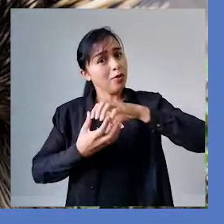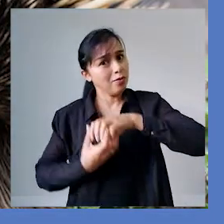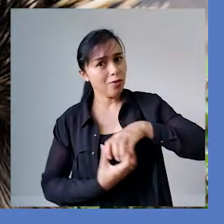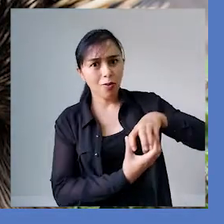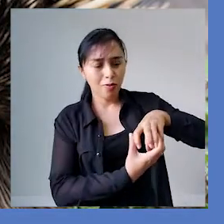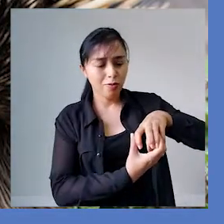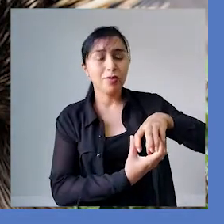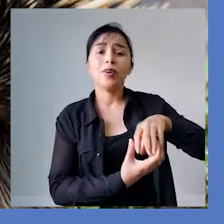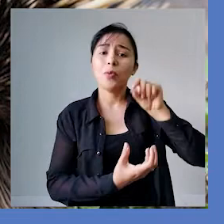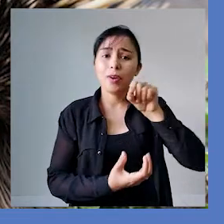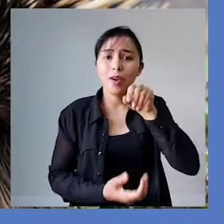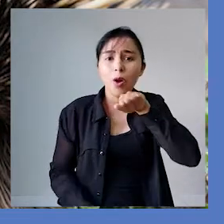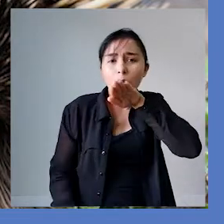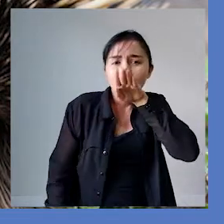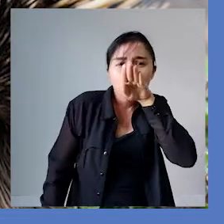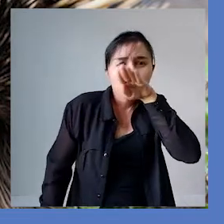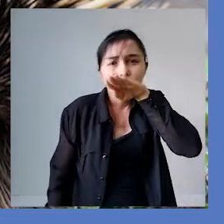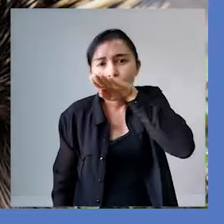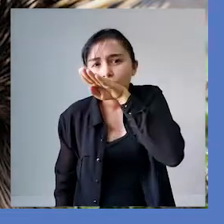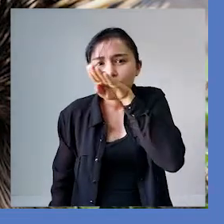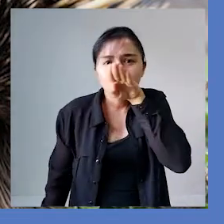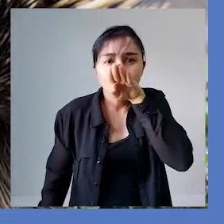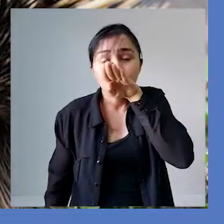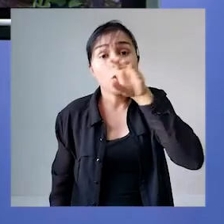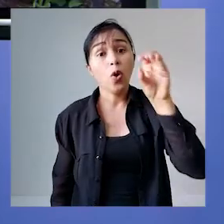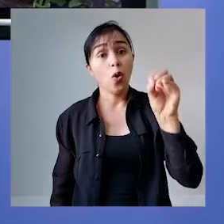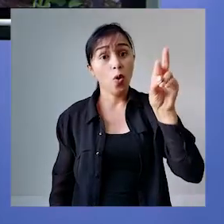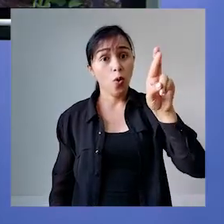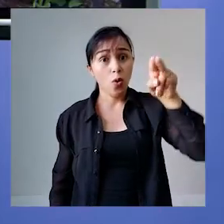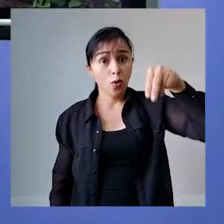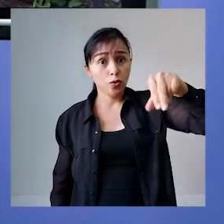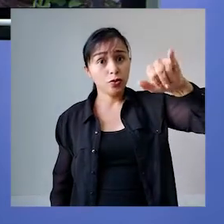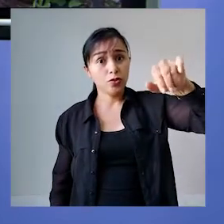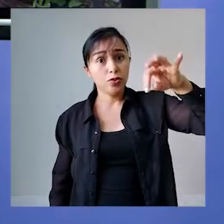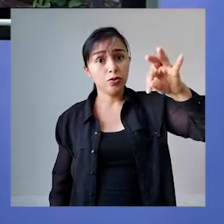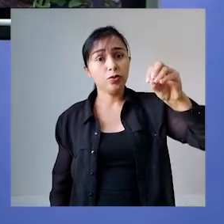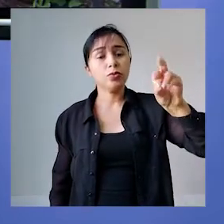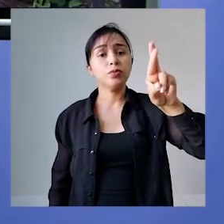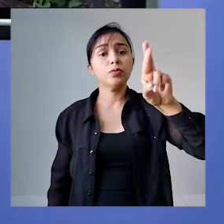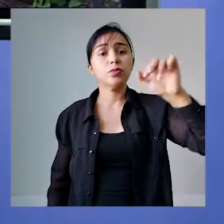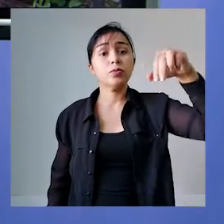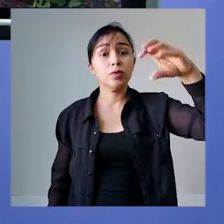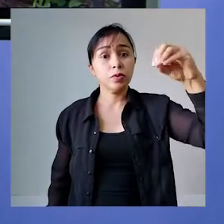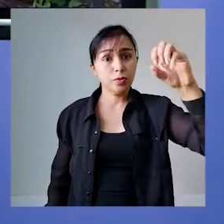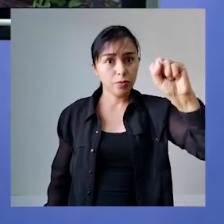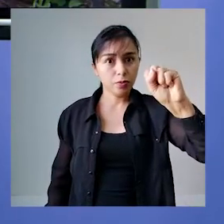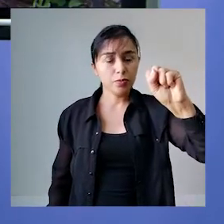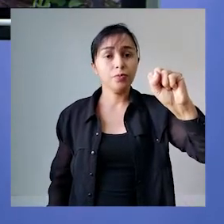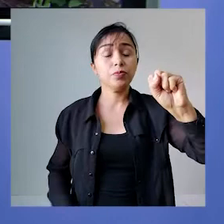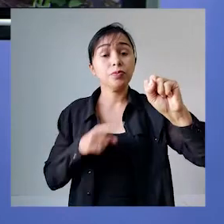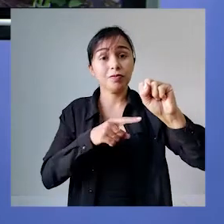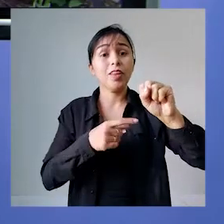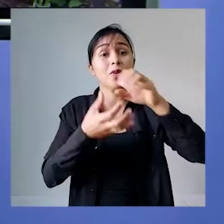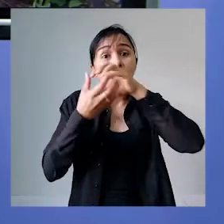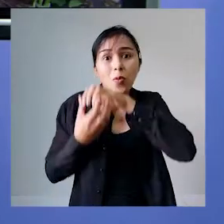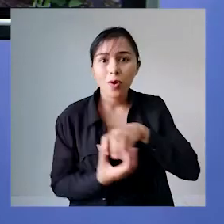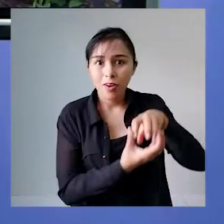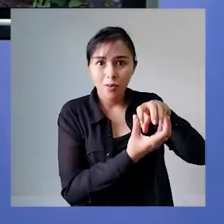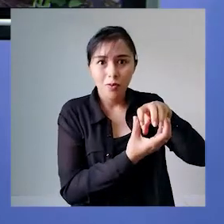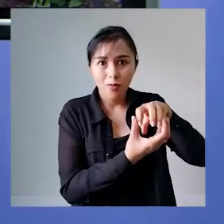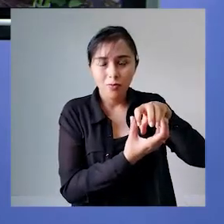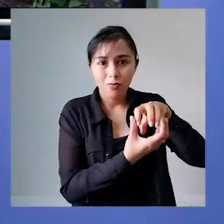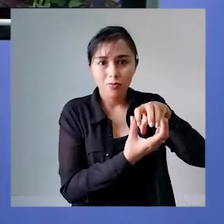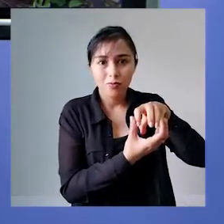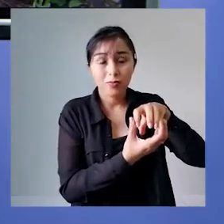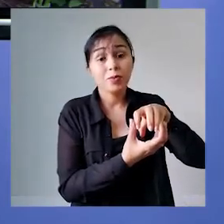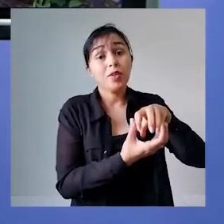écnidas são mamíferos monotremados. Como assim? Esses animais, eles realizam a postura de ovos. O desenvolvimento